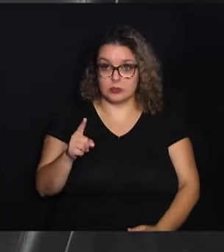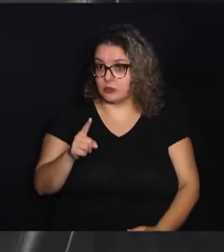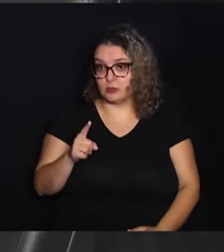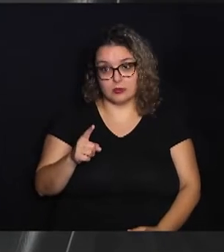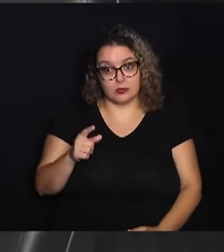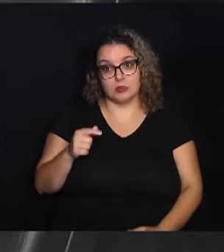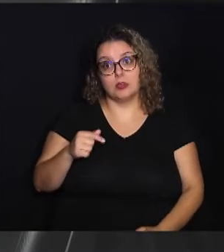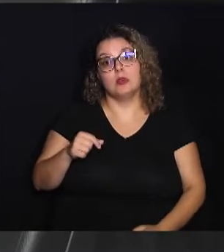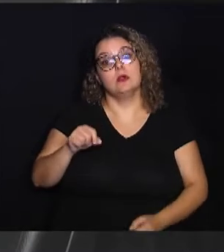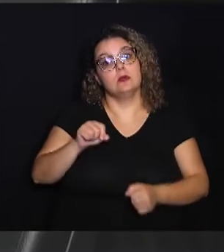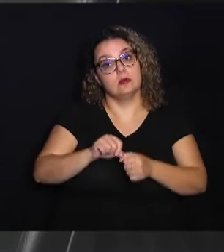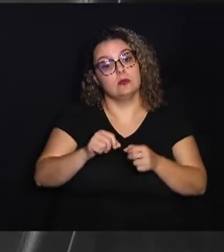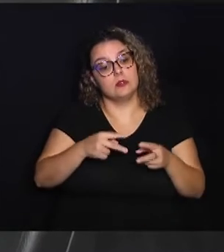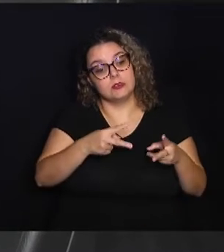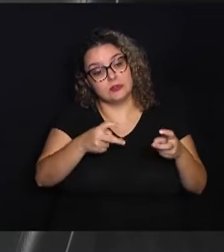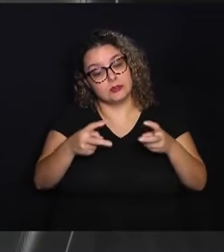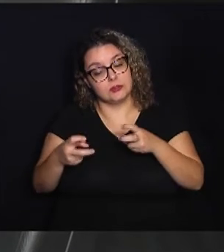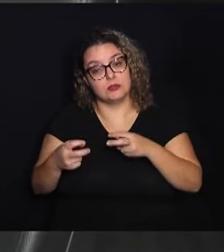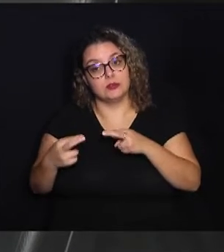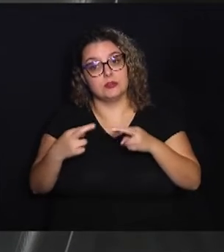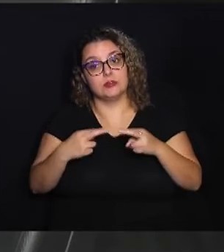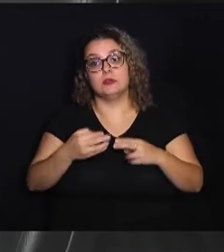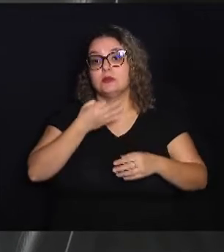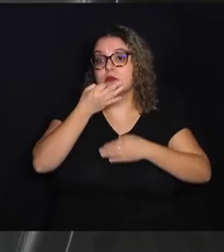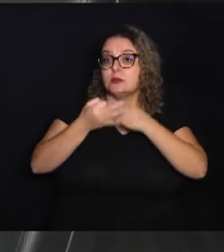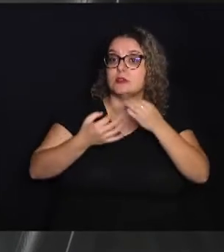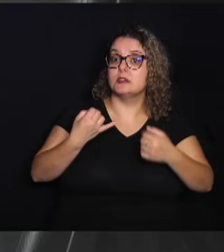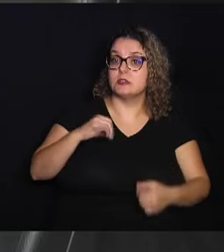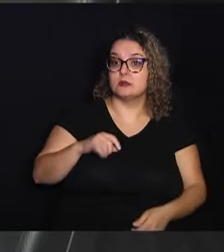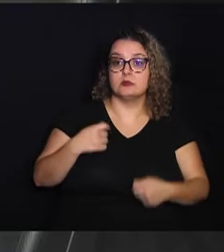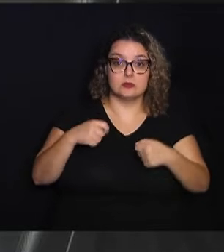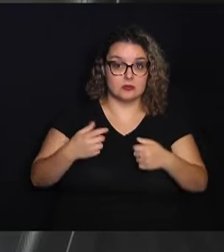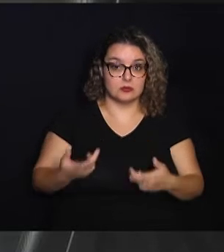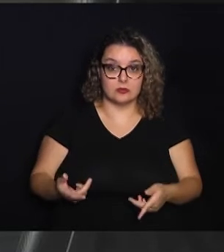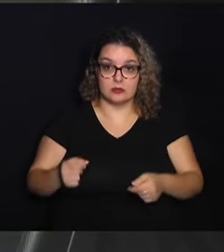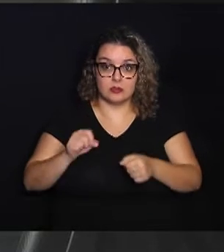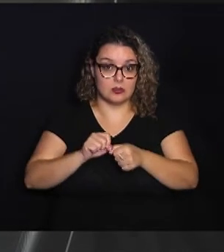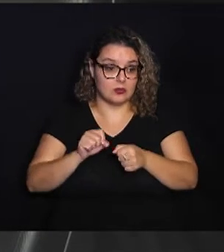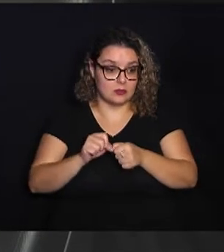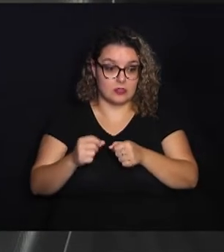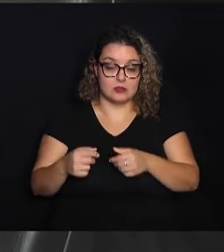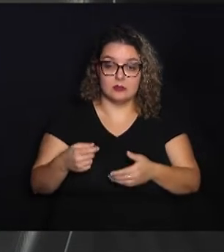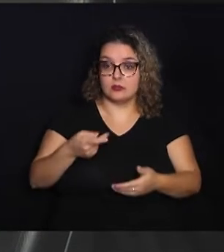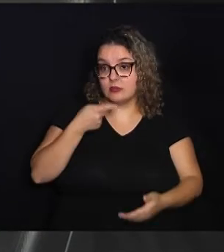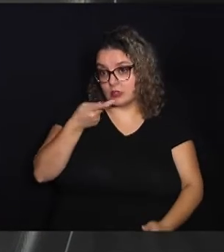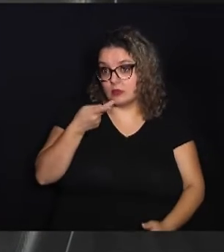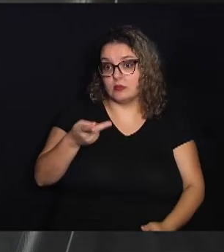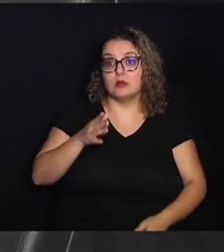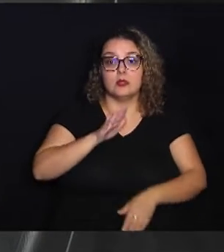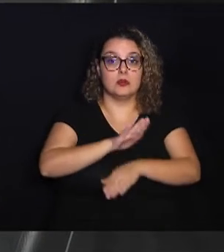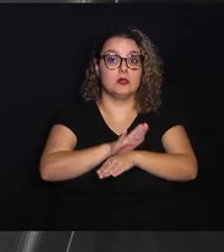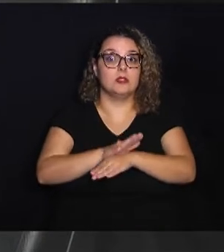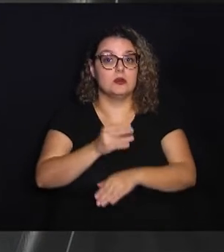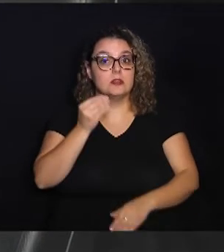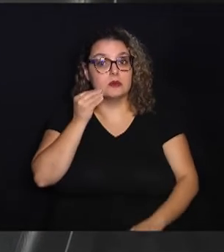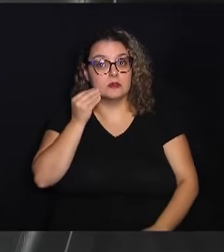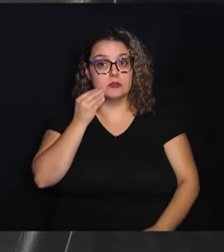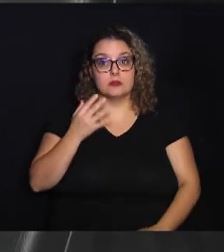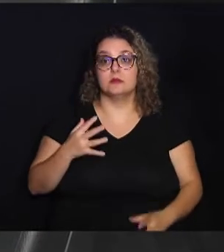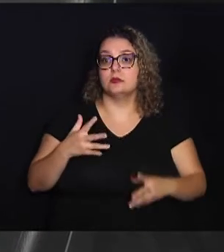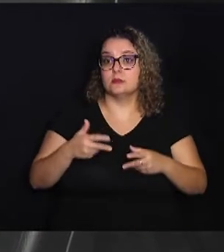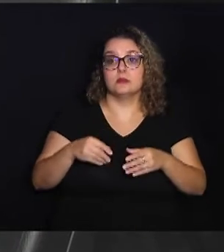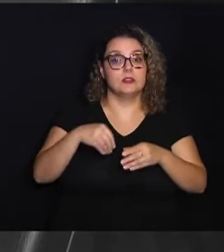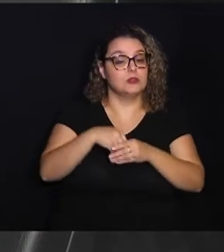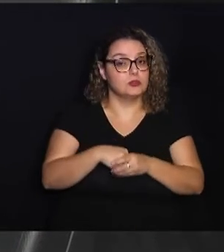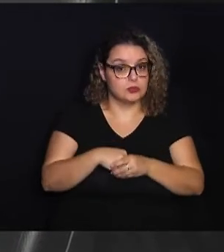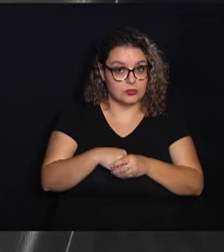fazer observação, eu vou criticar se for necessário, eu vou fazer observações, vou tentar contribuir, né? Mas tudo dentro